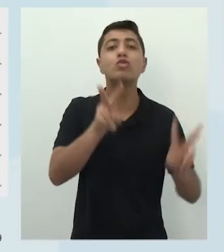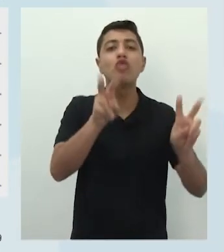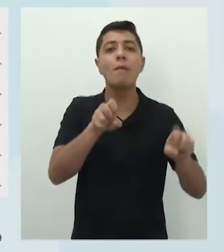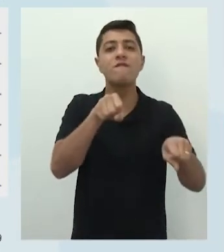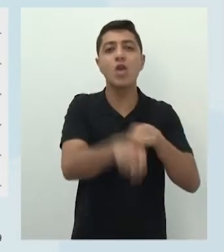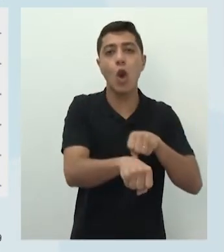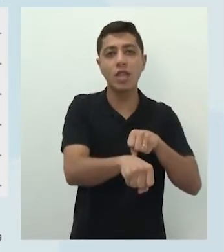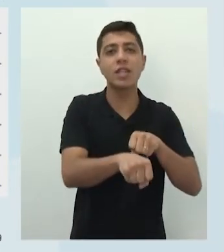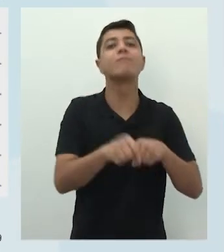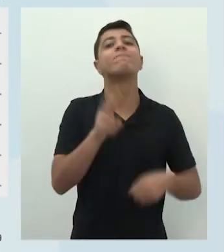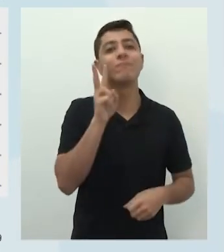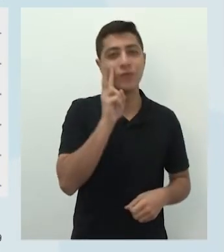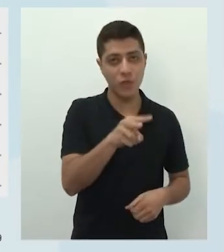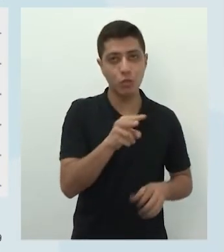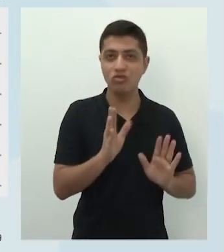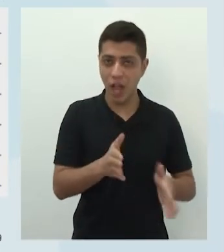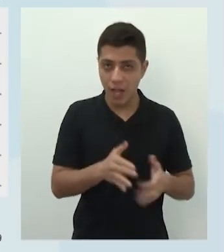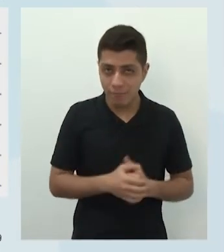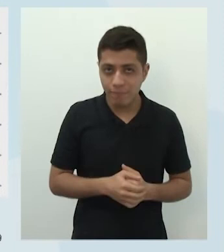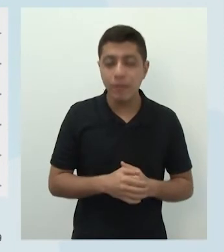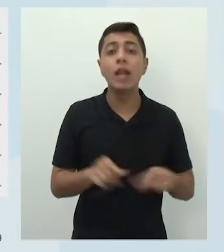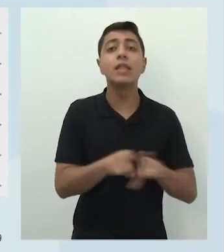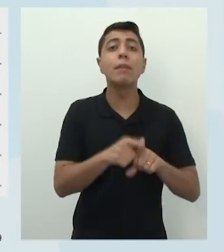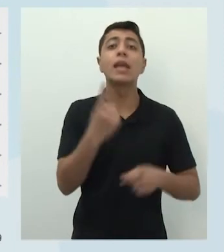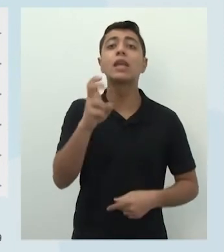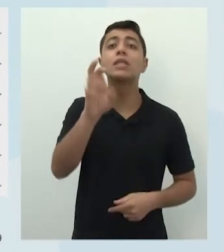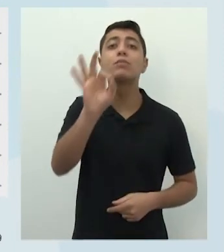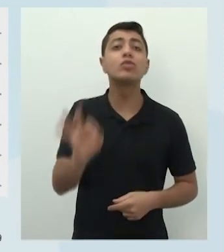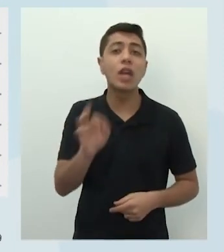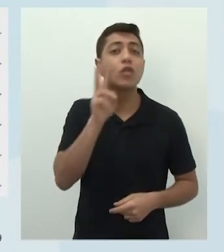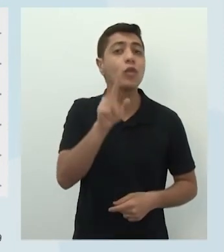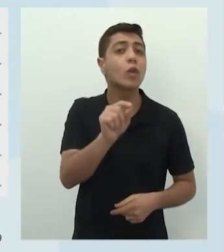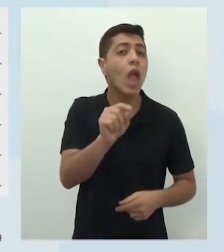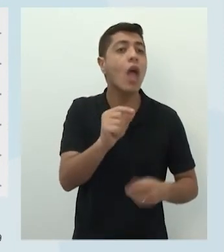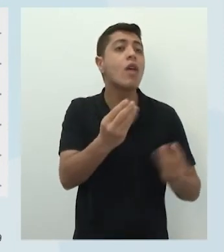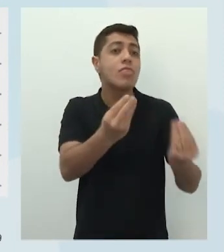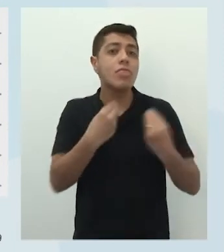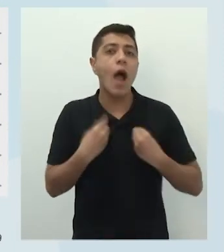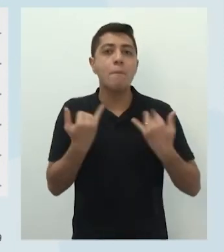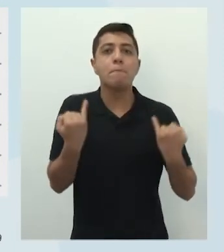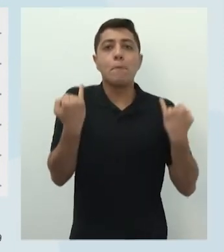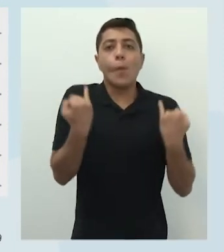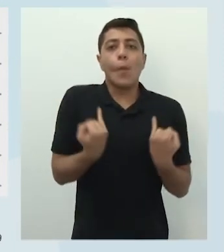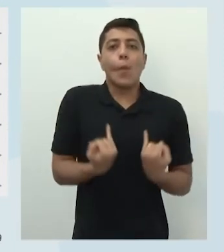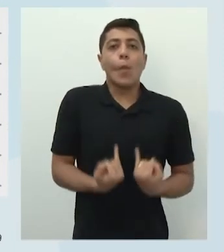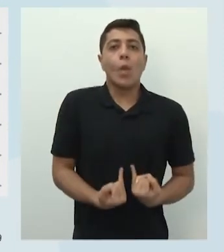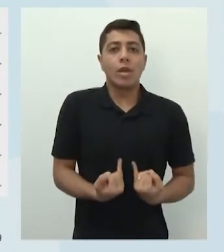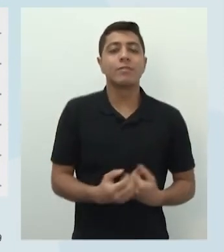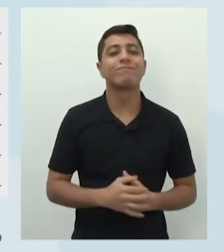Outra coisa que também nos assusta, eu quero compartilhar com vocês, educadores, tá? O